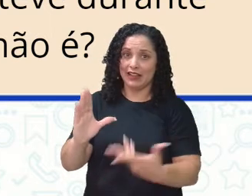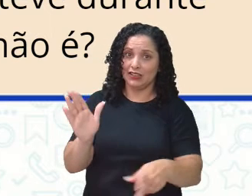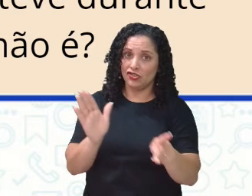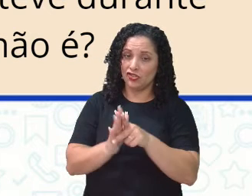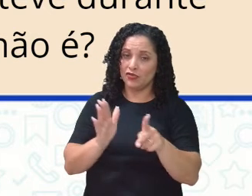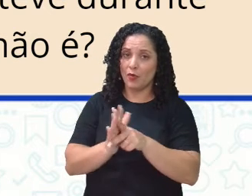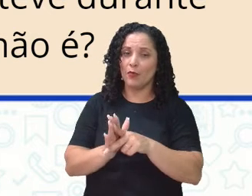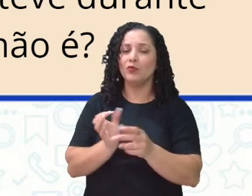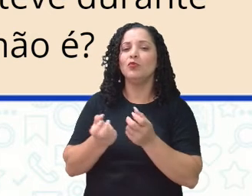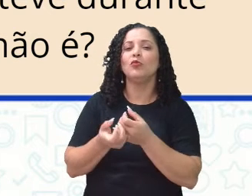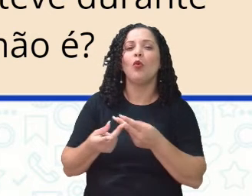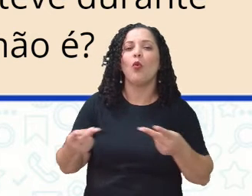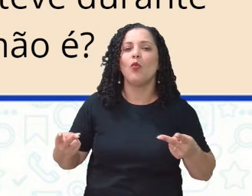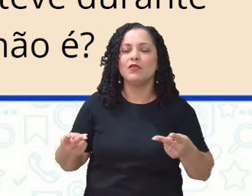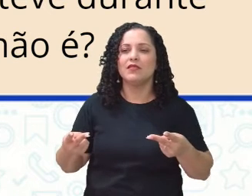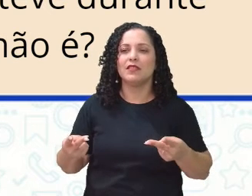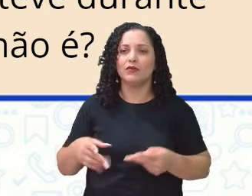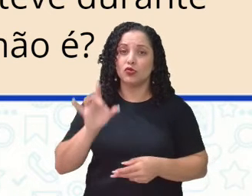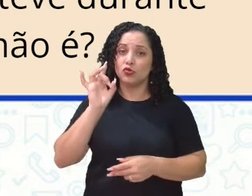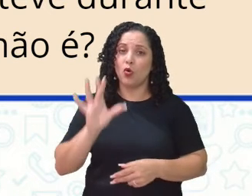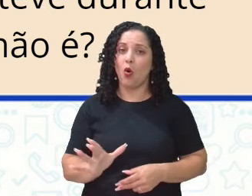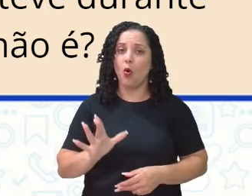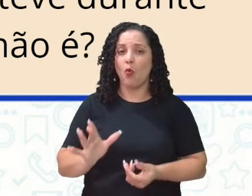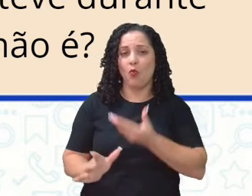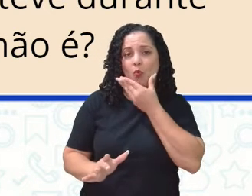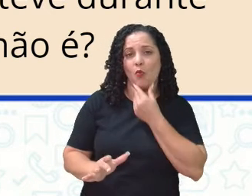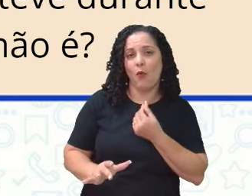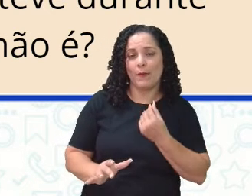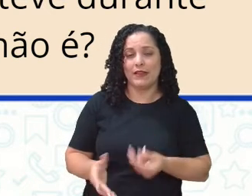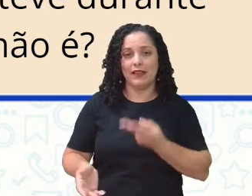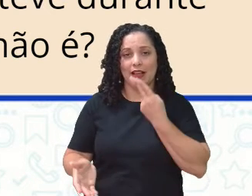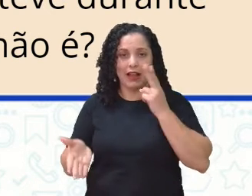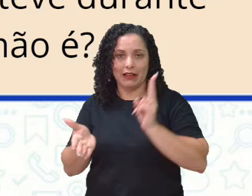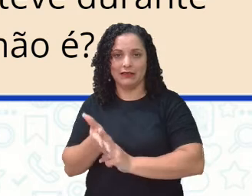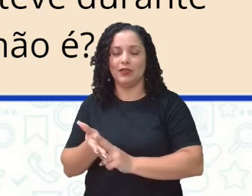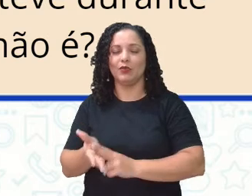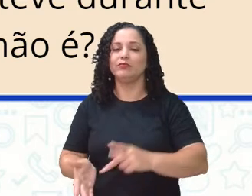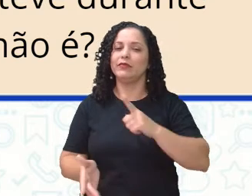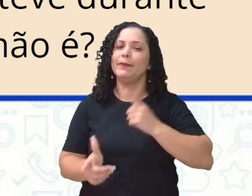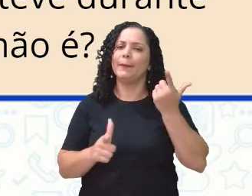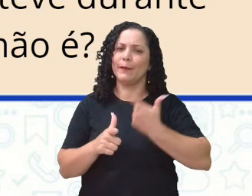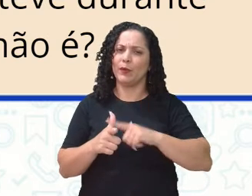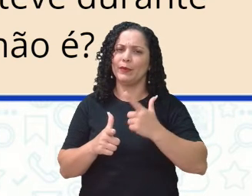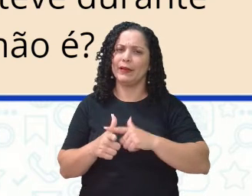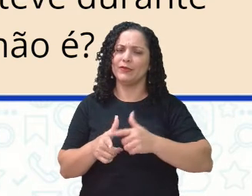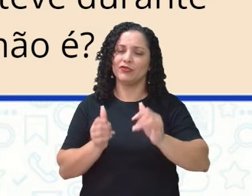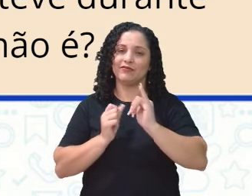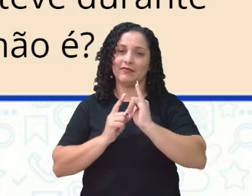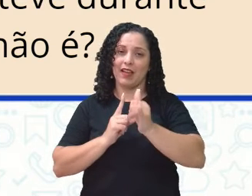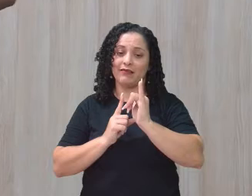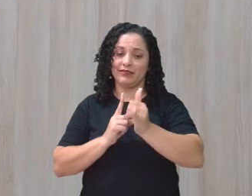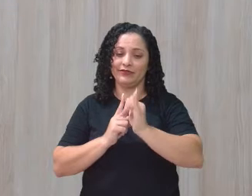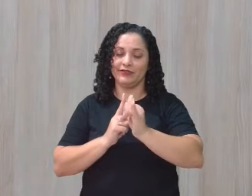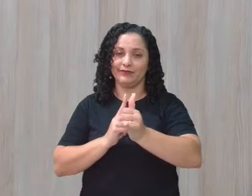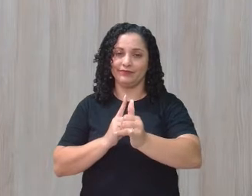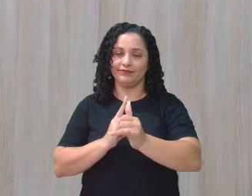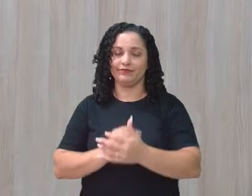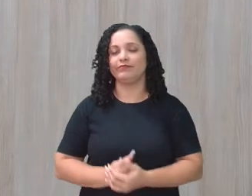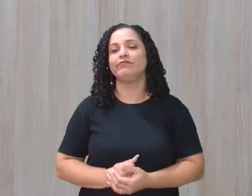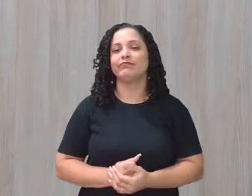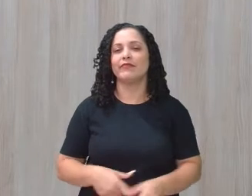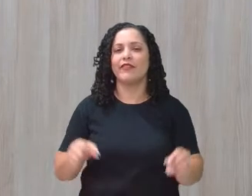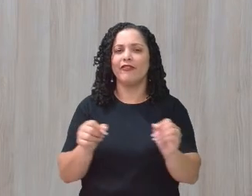de alguma coisa. Apenas um carteiro teria os problemas que ele teve durante a narrativa, não é? Então,